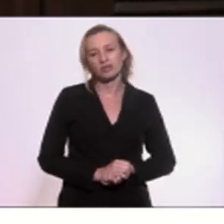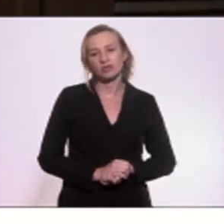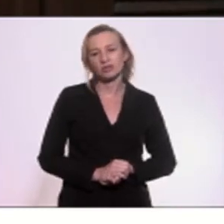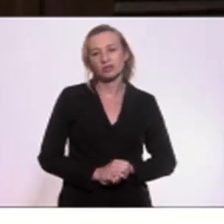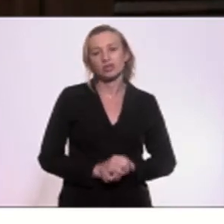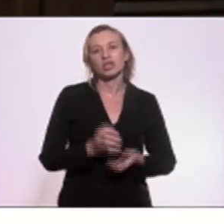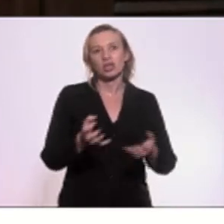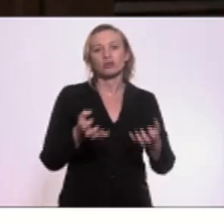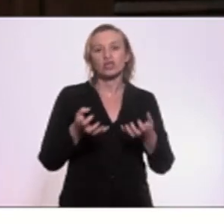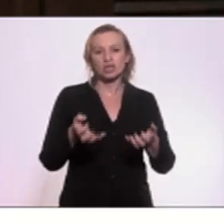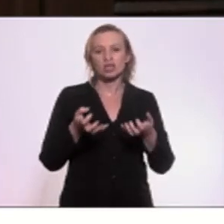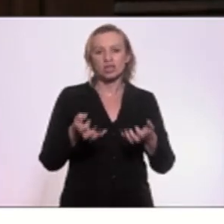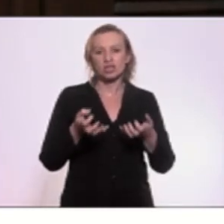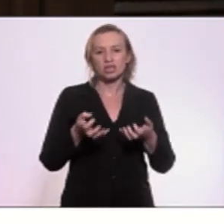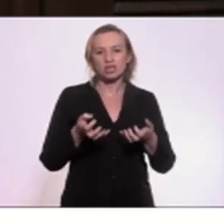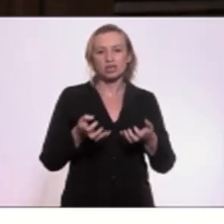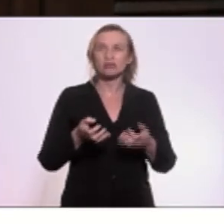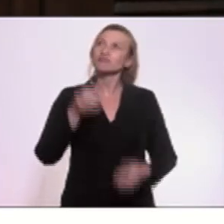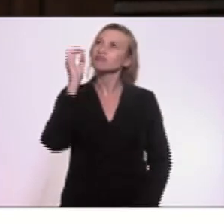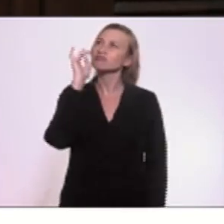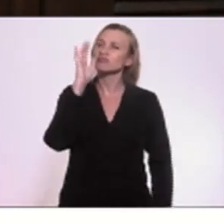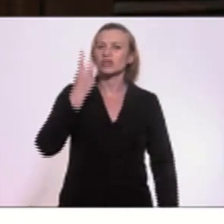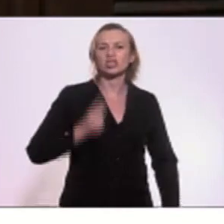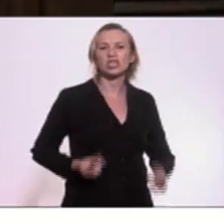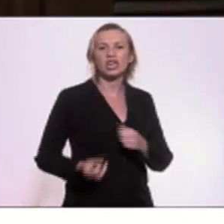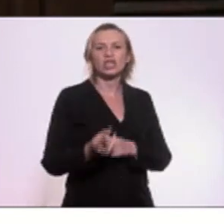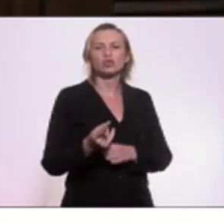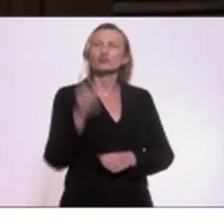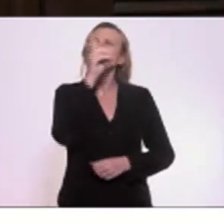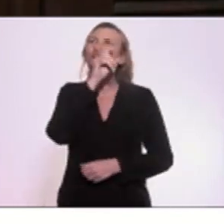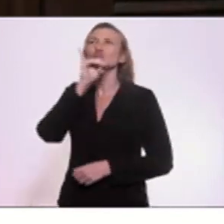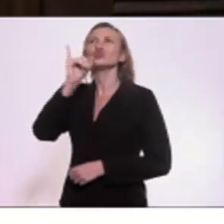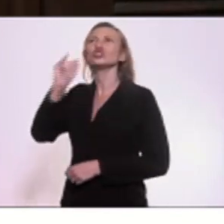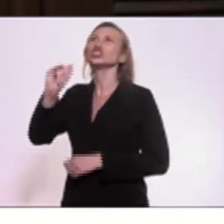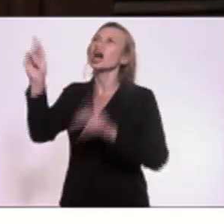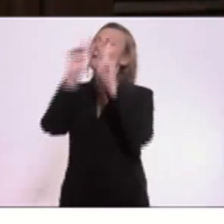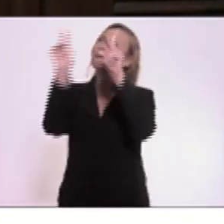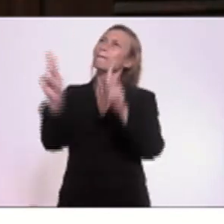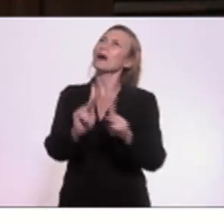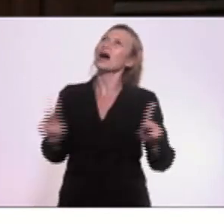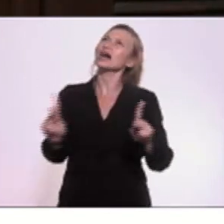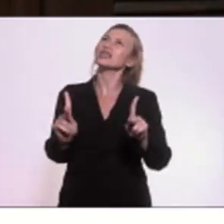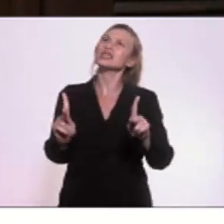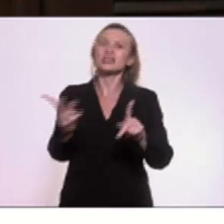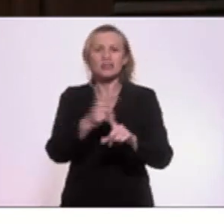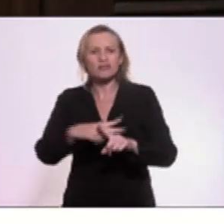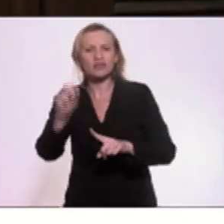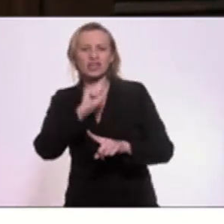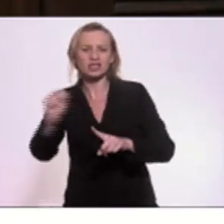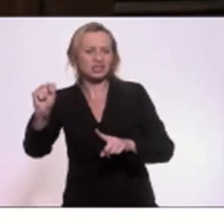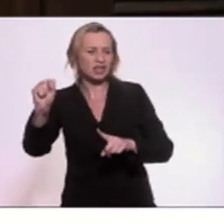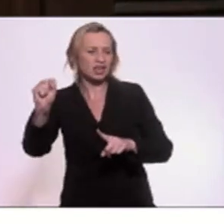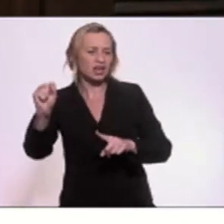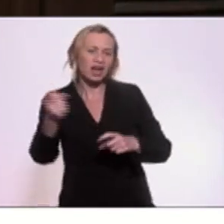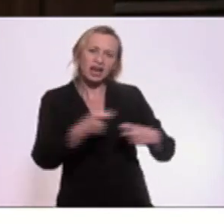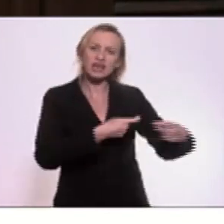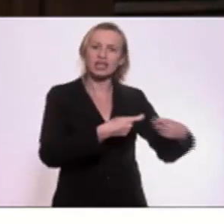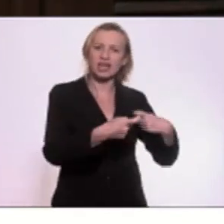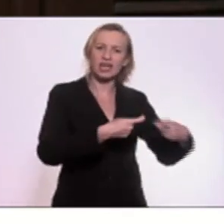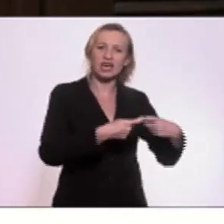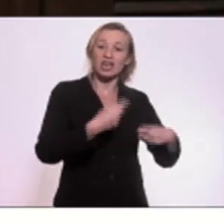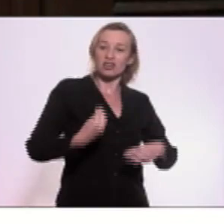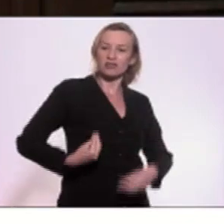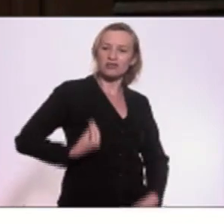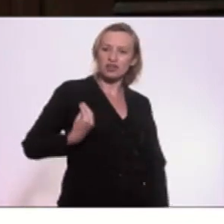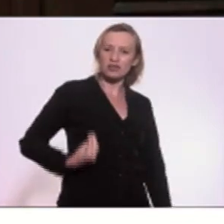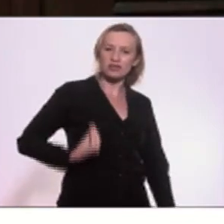fosse eterna. Quem sabe um dia a paz vença a guerra e